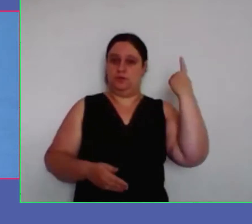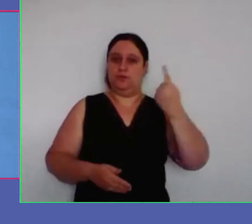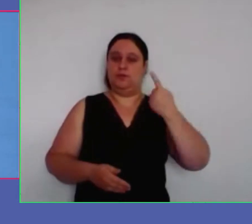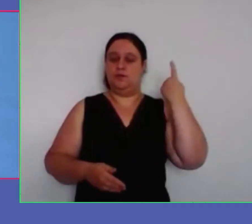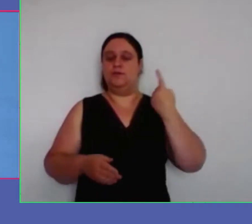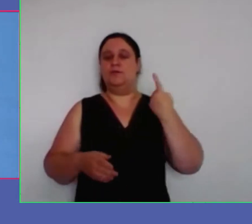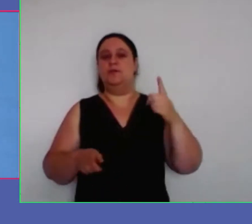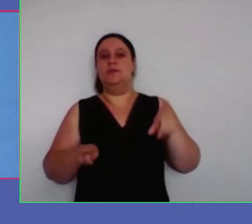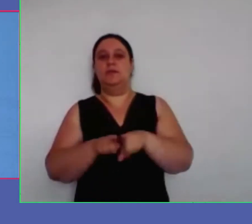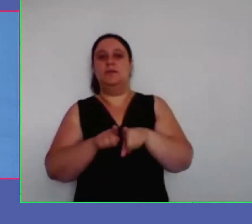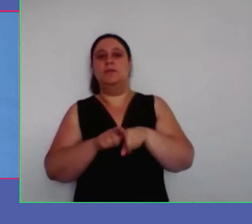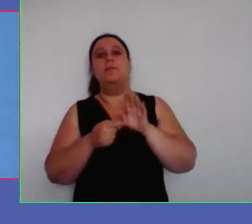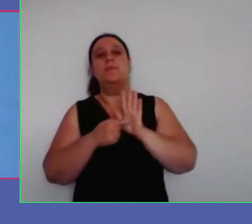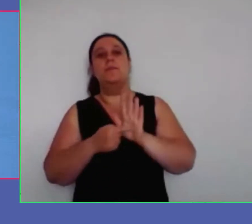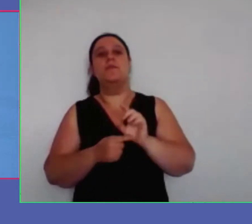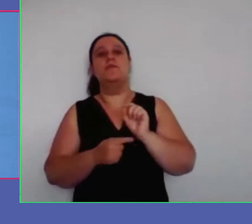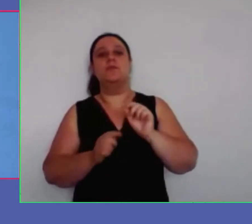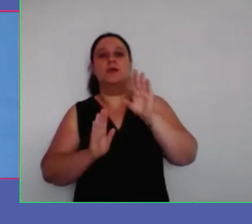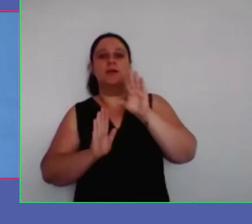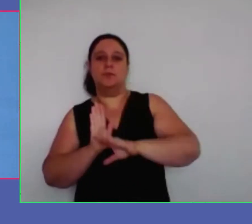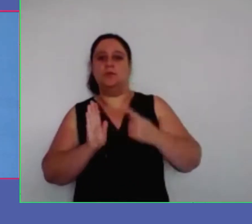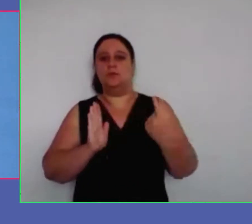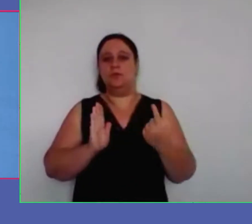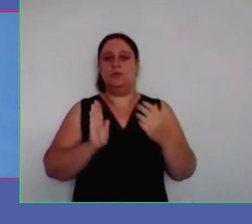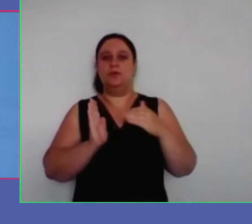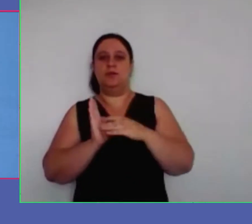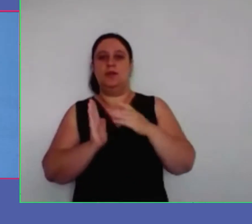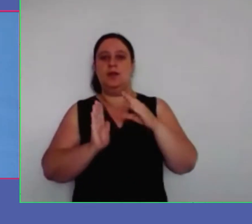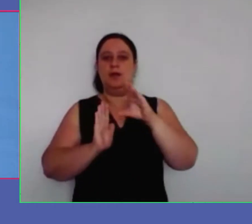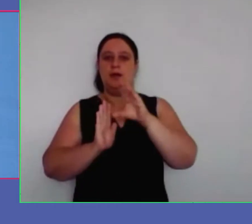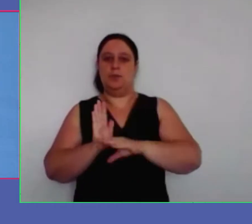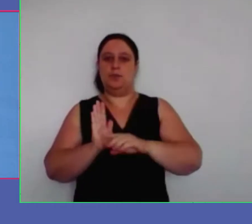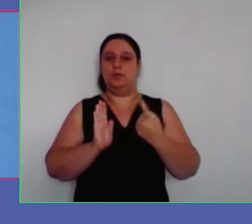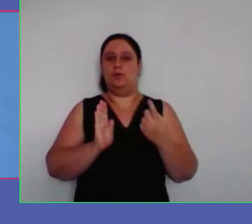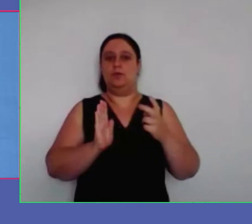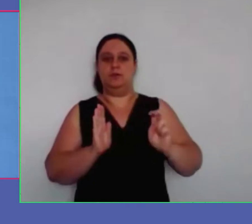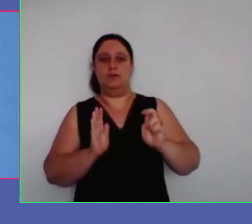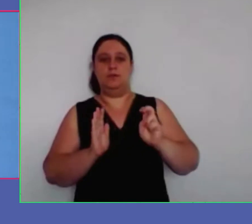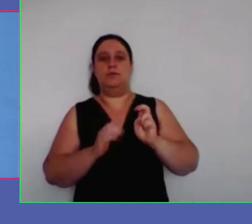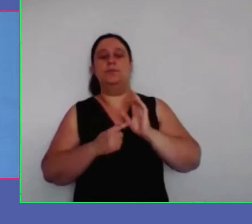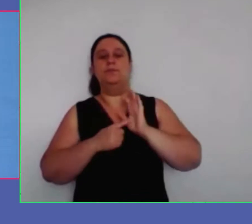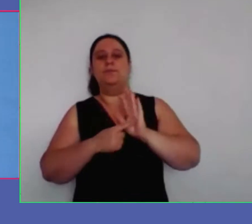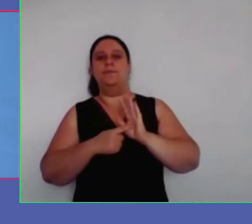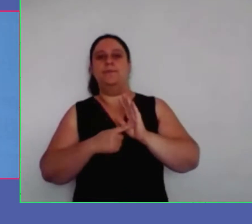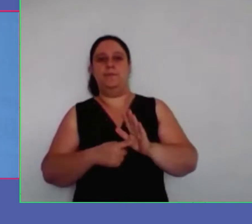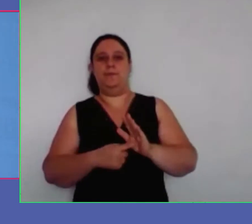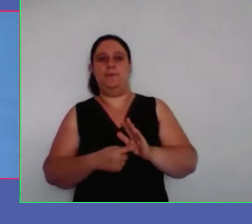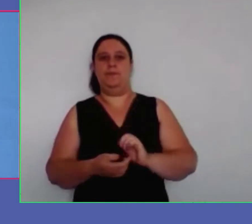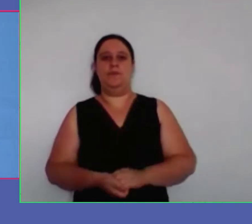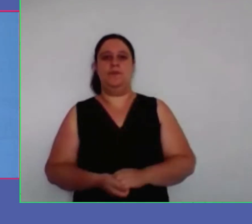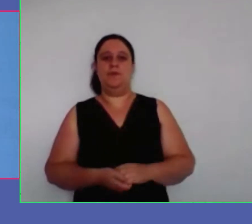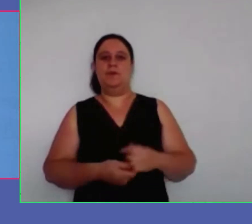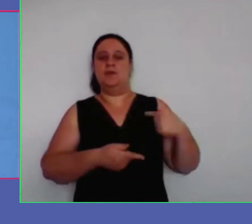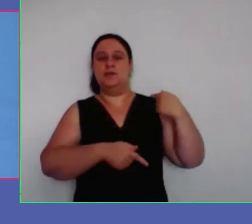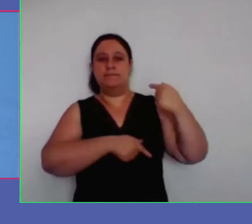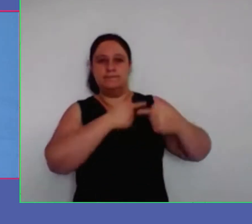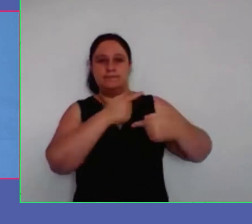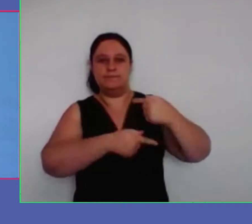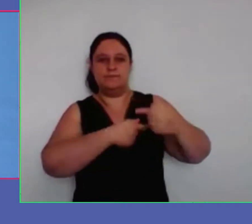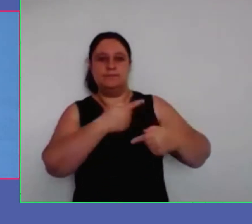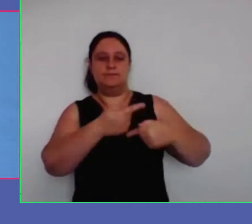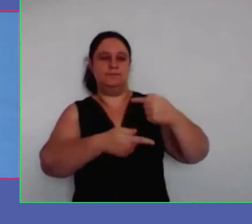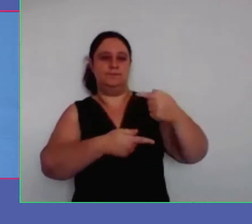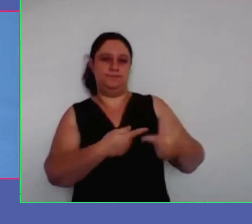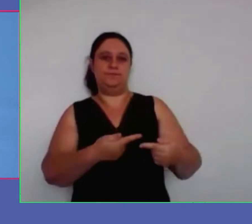de capítulo 1 até capítulo 15, mostra a sua geração e a